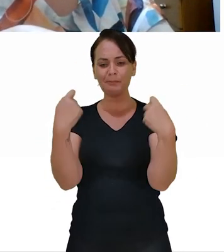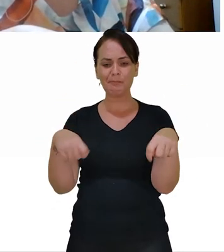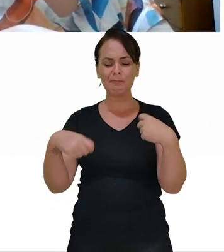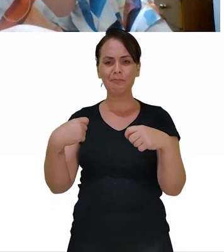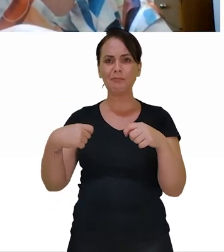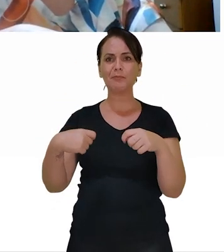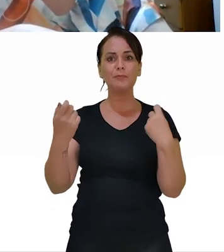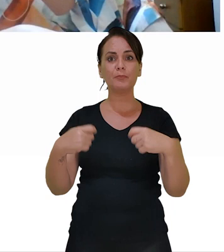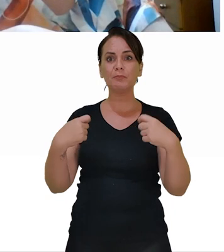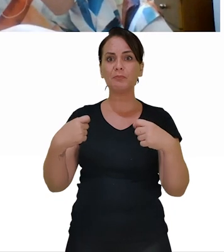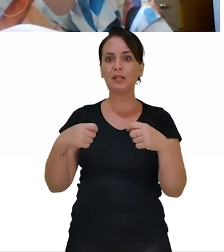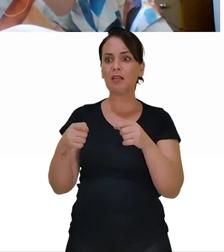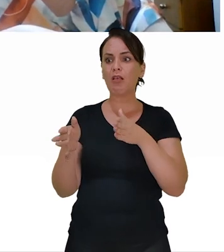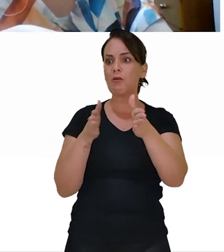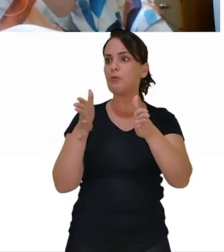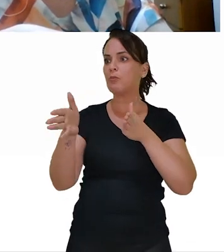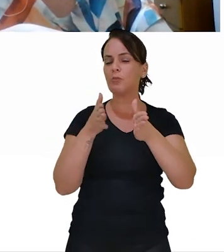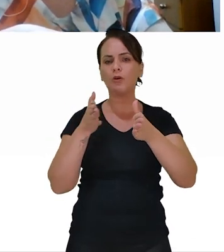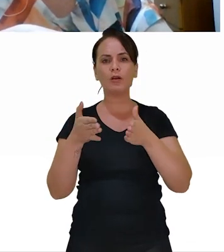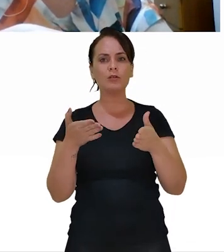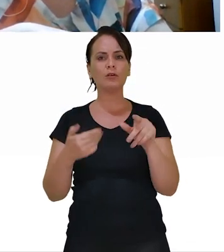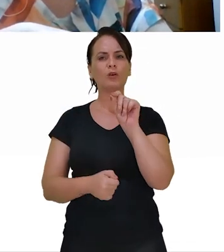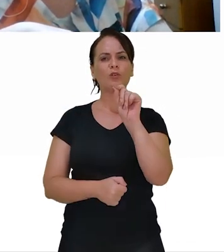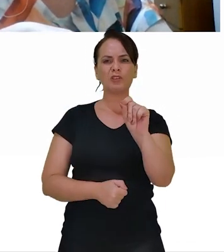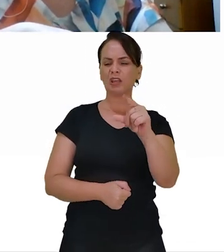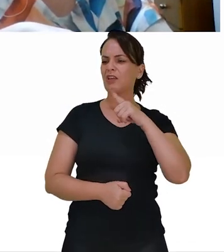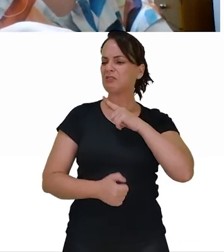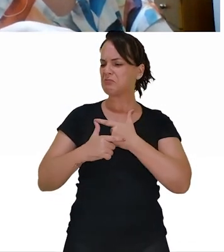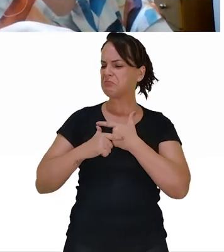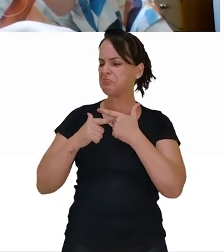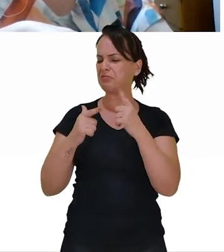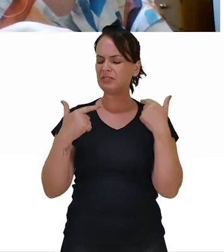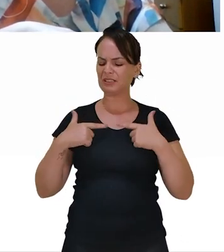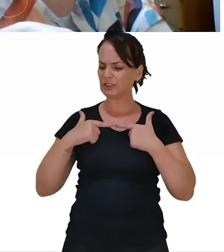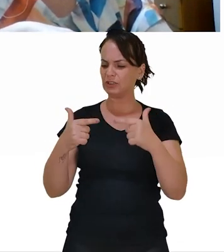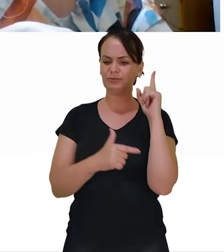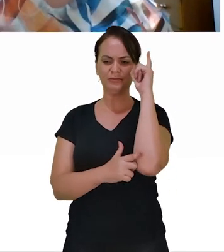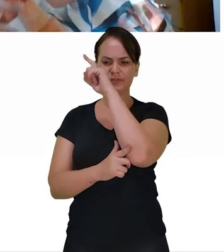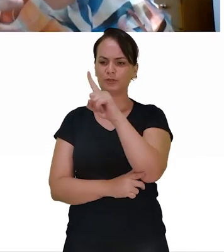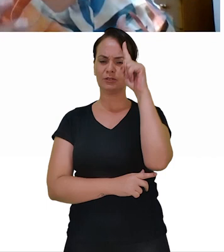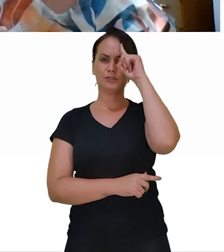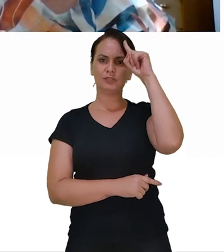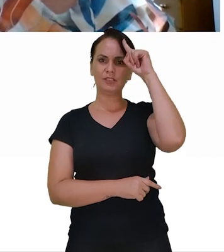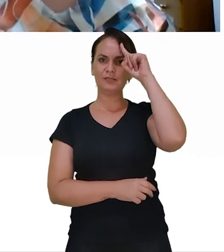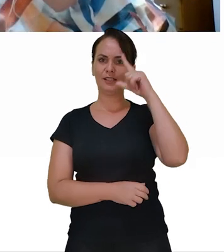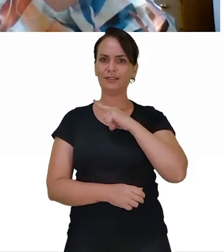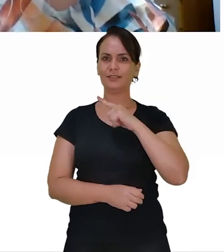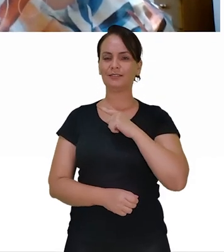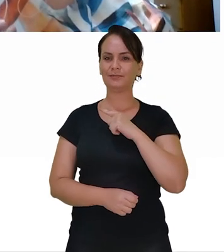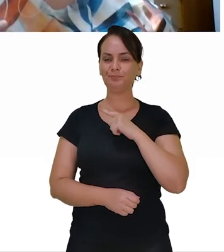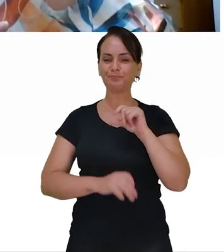tipo de translado no seu caso? O que você enfrenta de difícil para você no seu dia a dia? Então, a